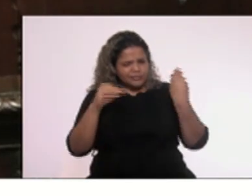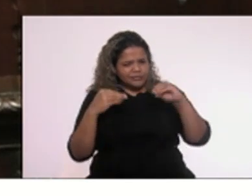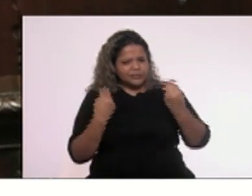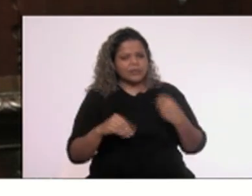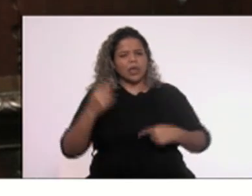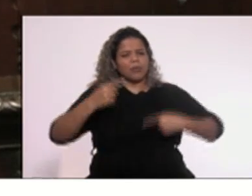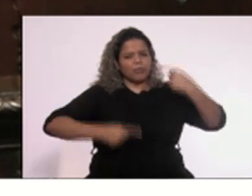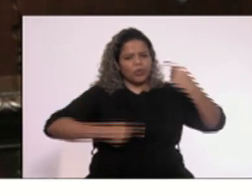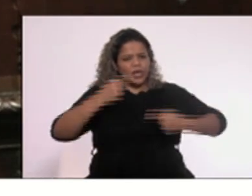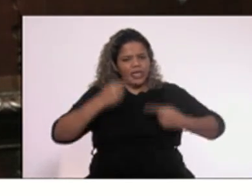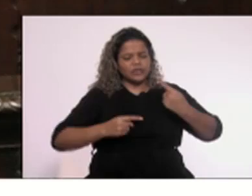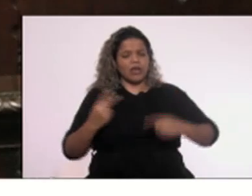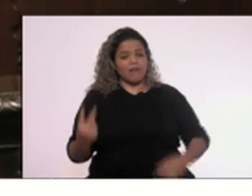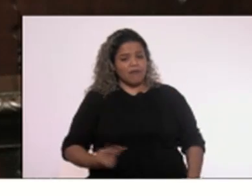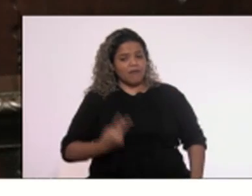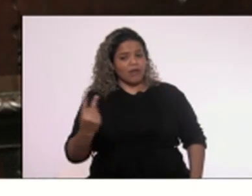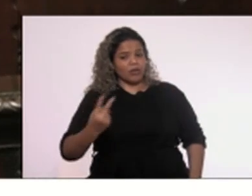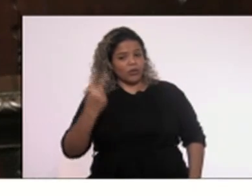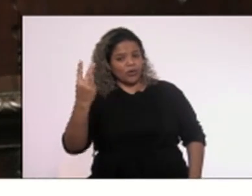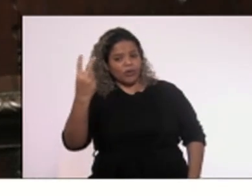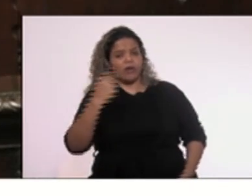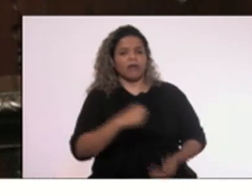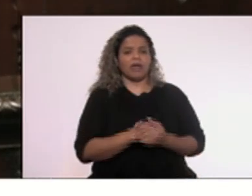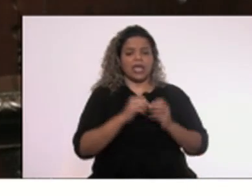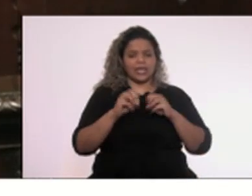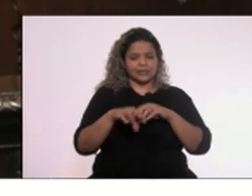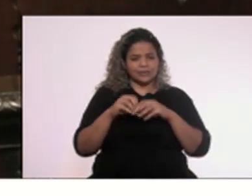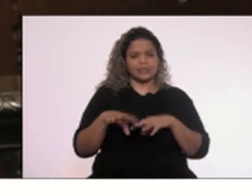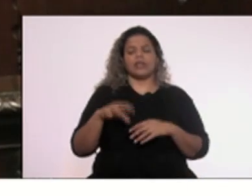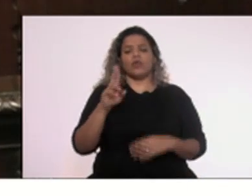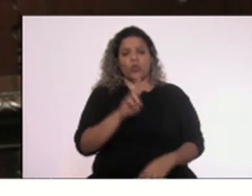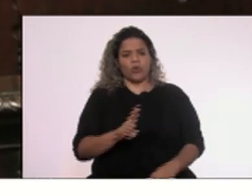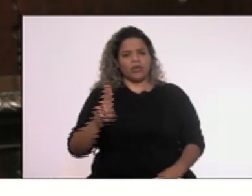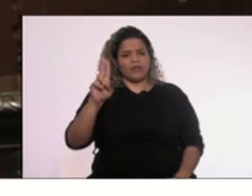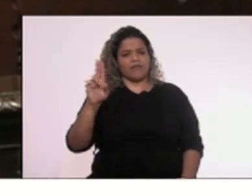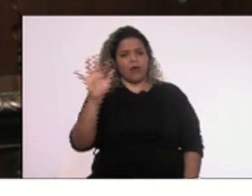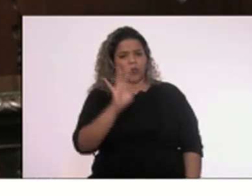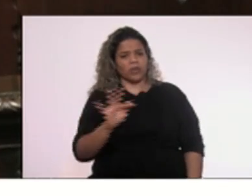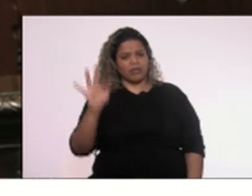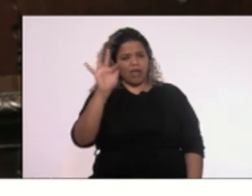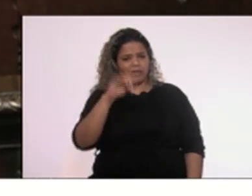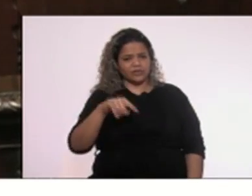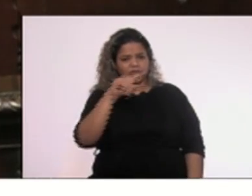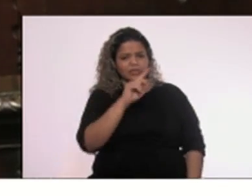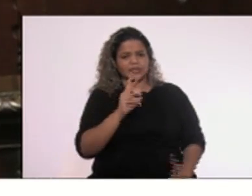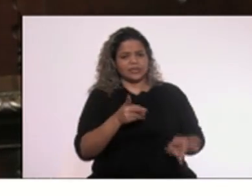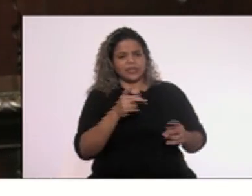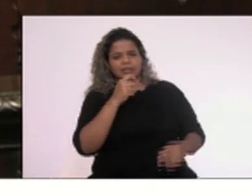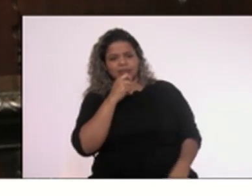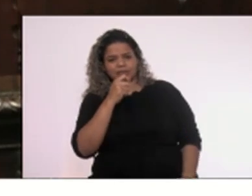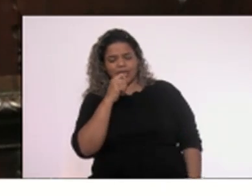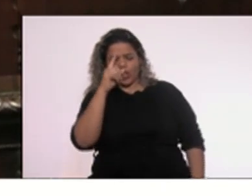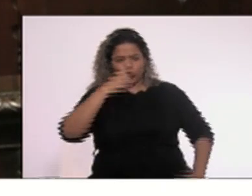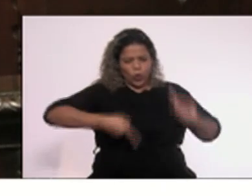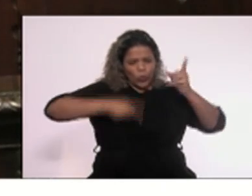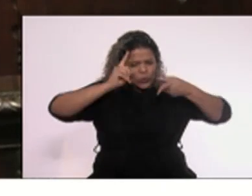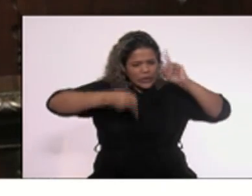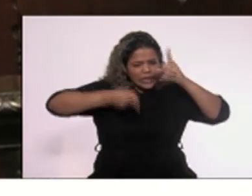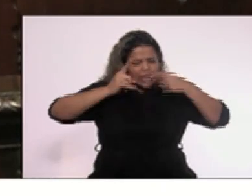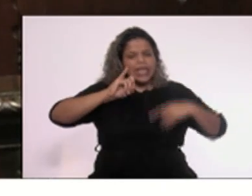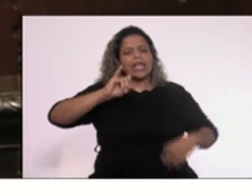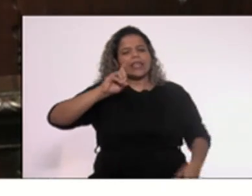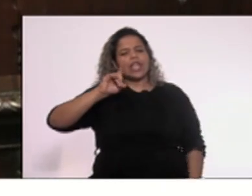uma política de valorização do ensino universitário, numa universidade sem a doutrinação